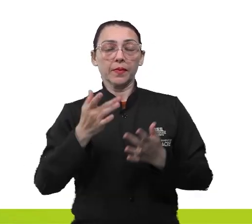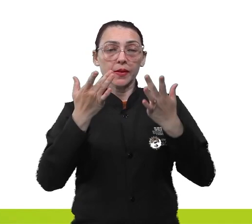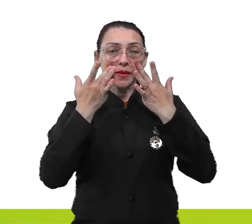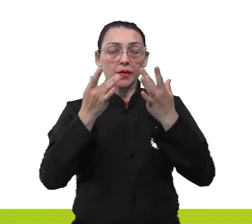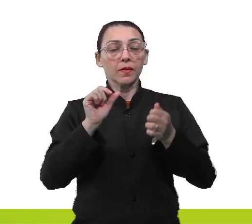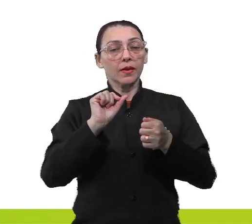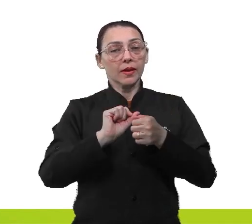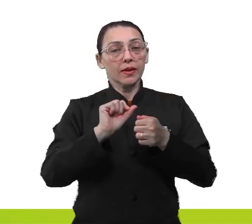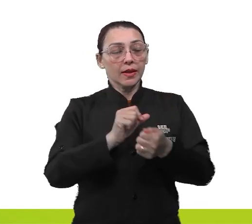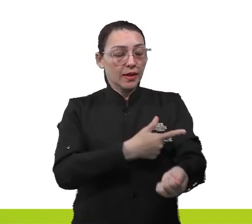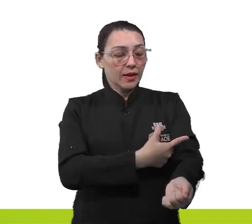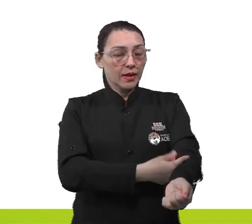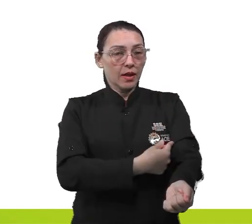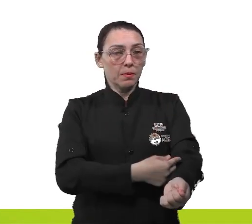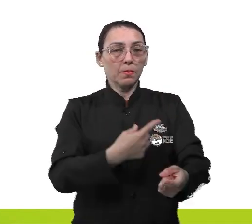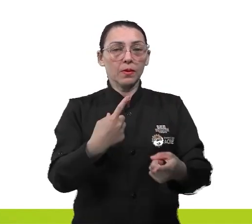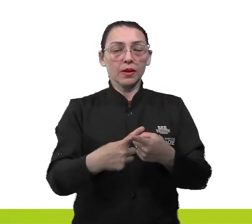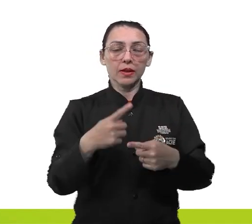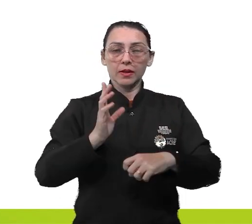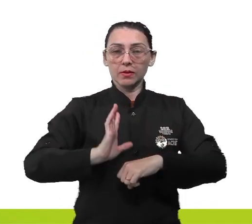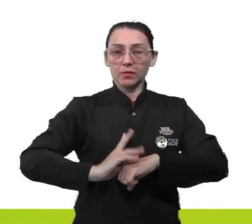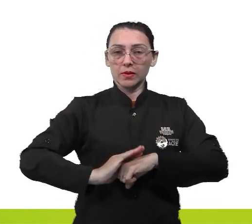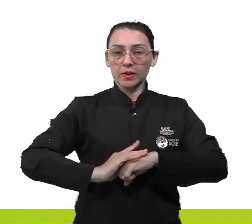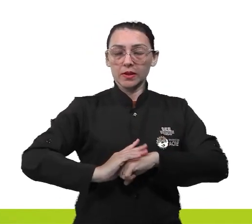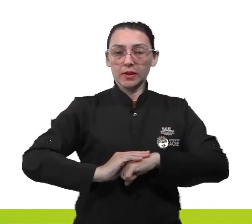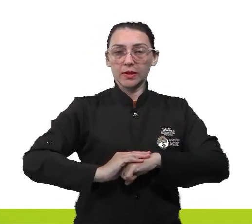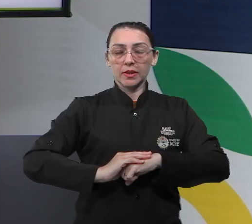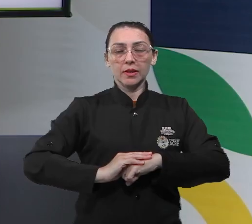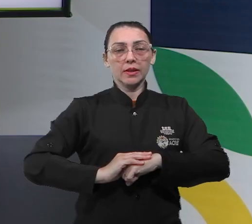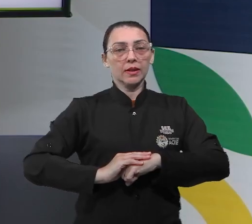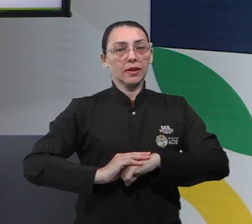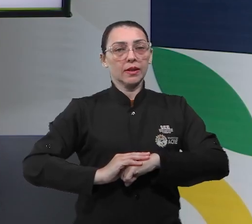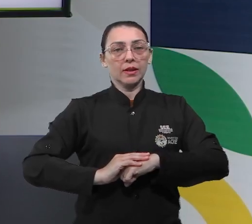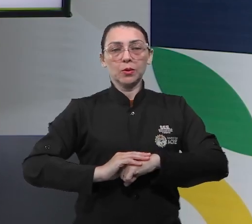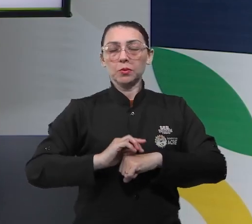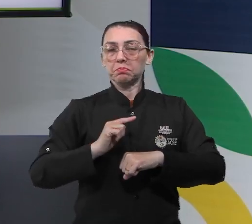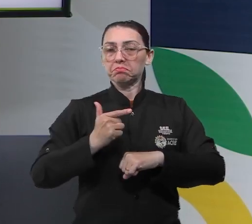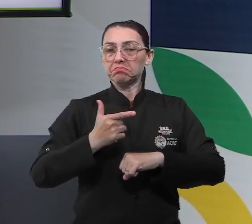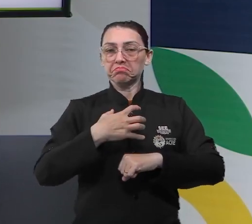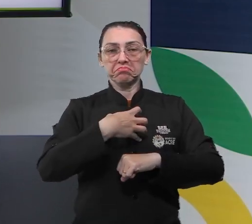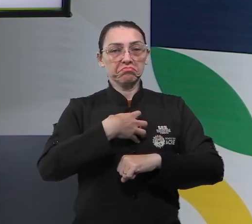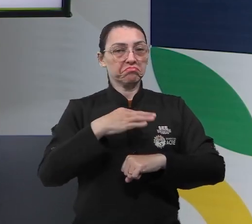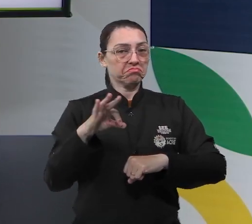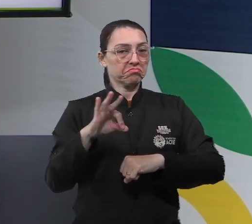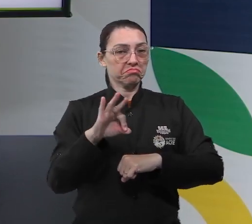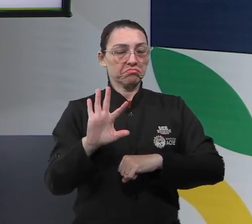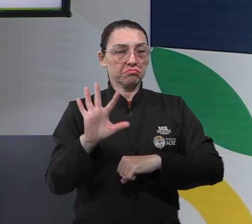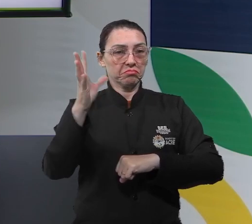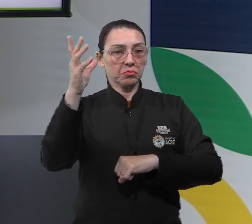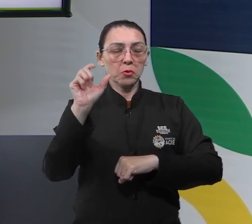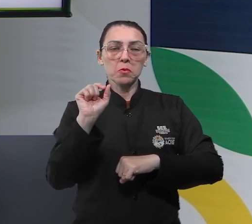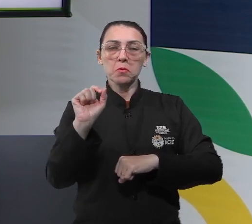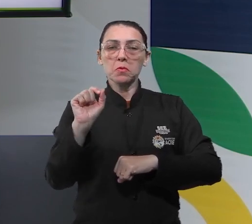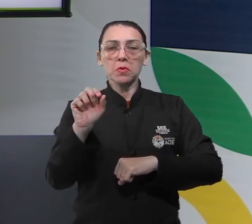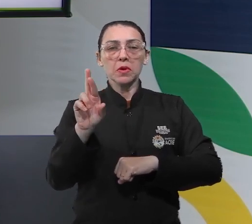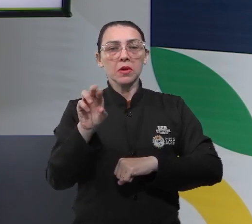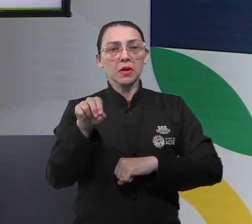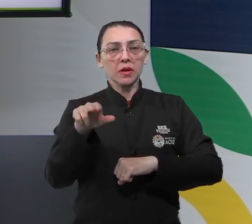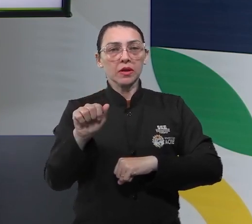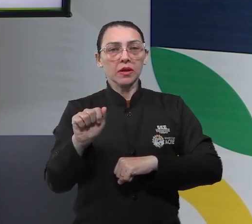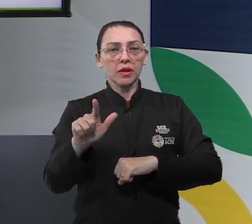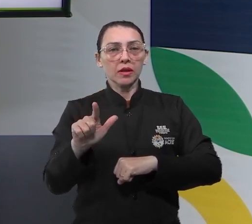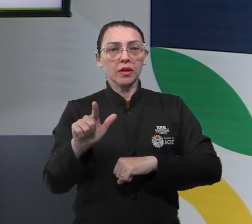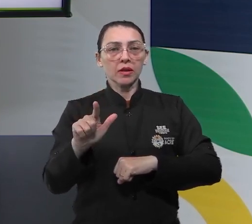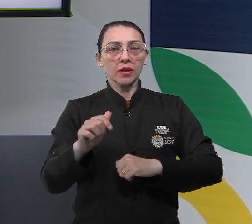fazer exame, pessoal, porque essa doença renal crônica, ela não emite sinais de que está acontecendo. O que é a doença renal crônica? É quando o